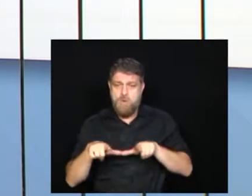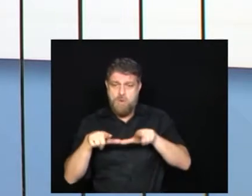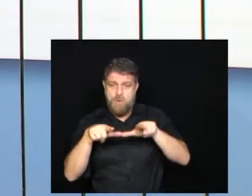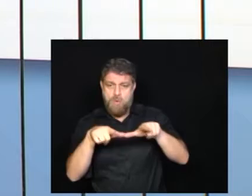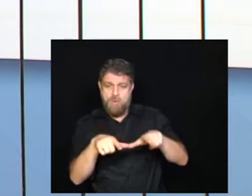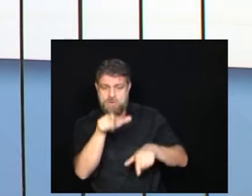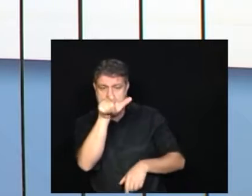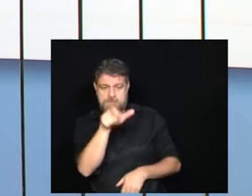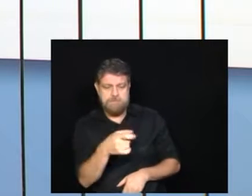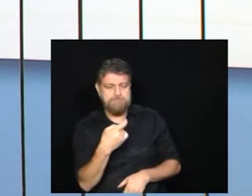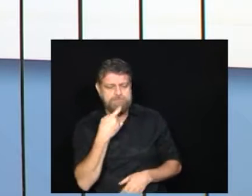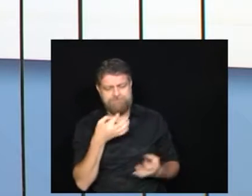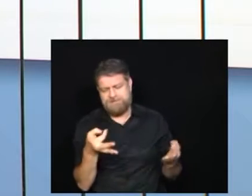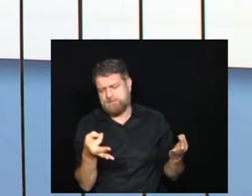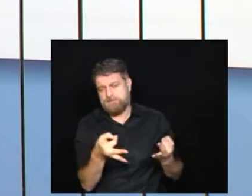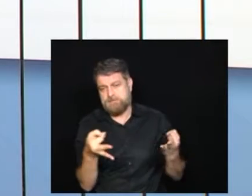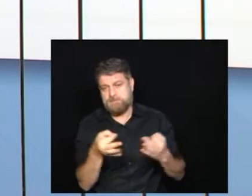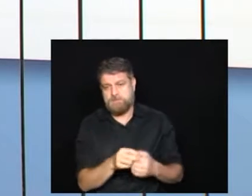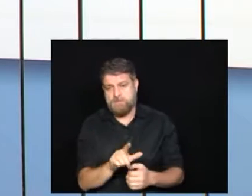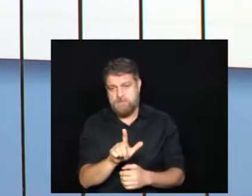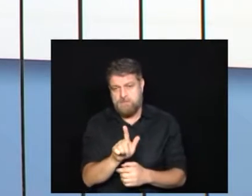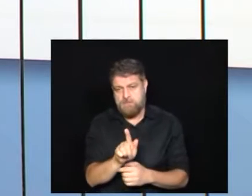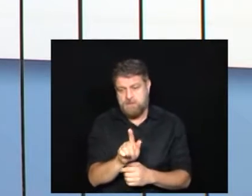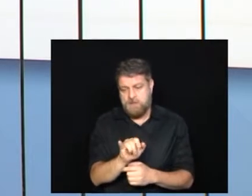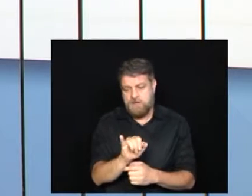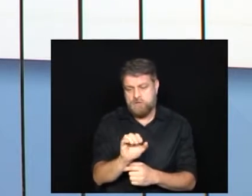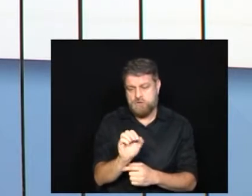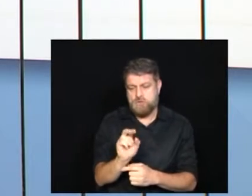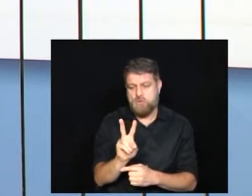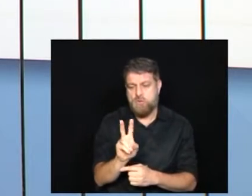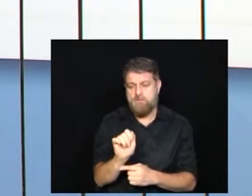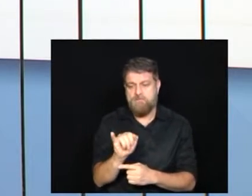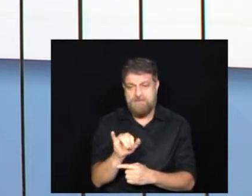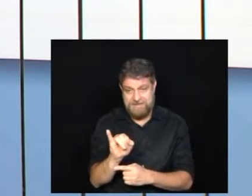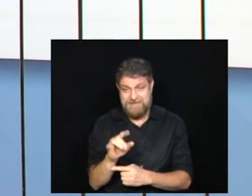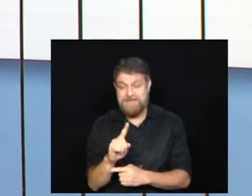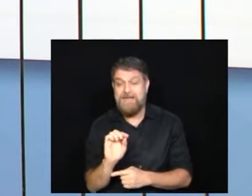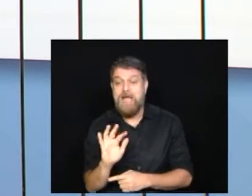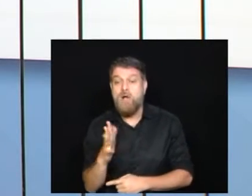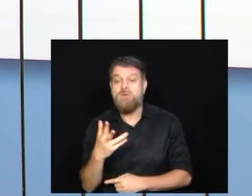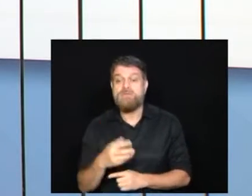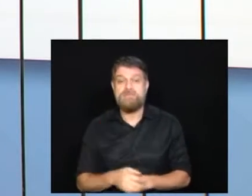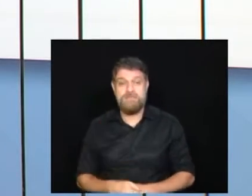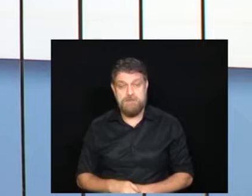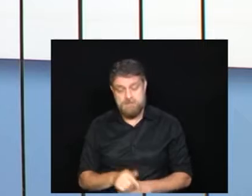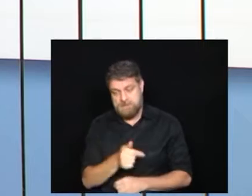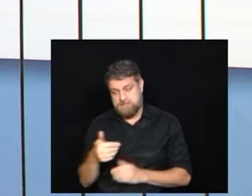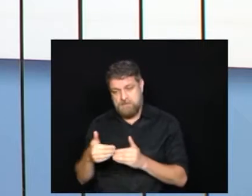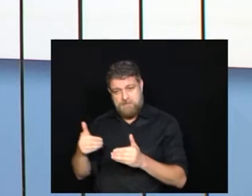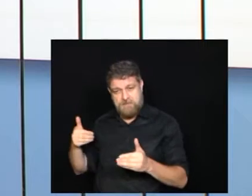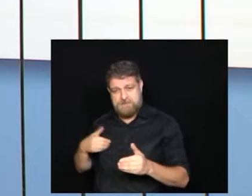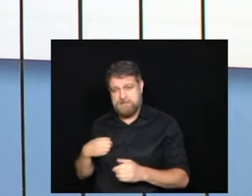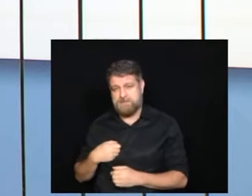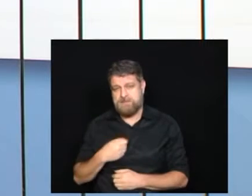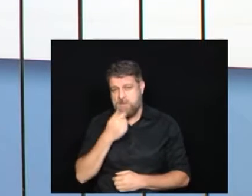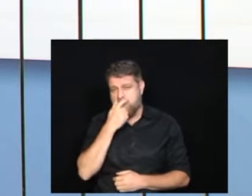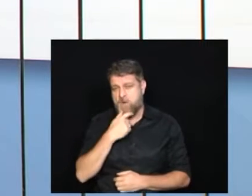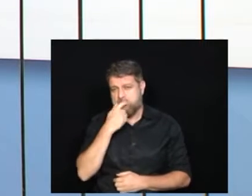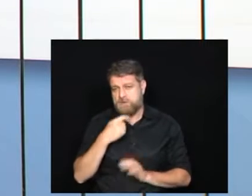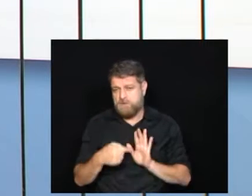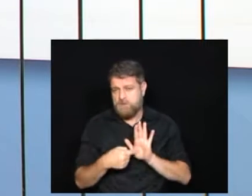cidadão campineiro a Giovanni Ítalo de Oliveira, que aconteceu na última semana. Michel Morim volta